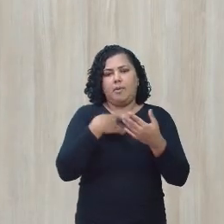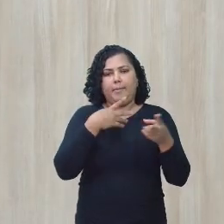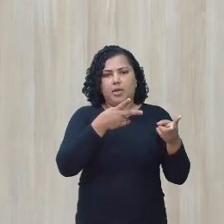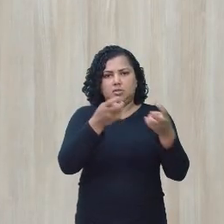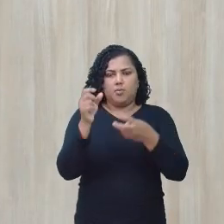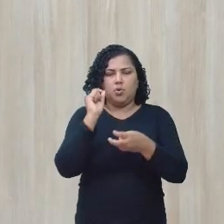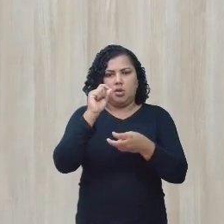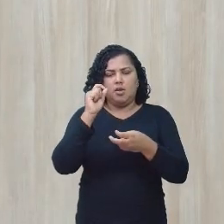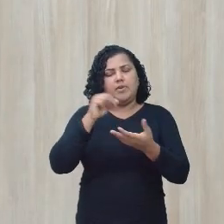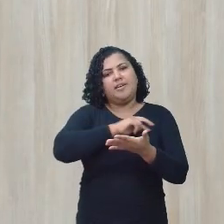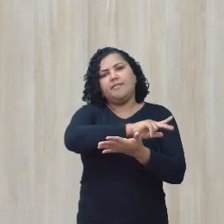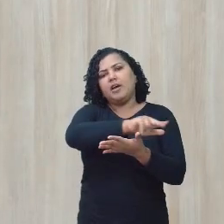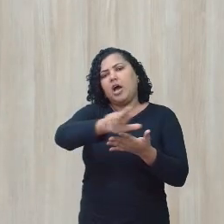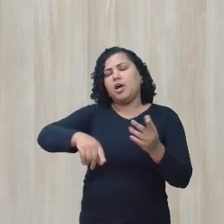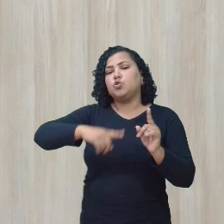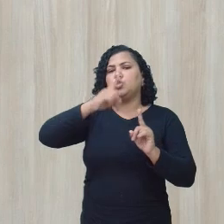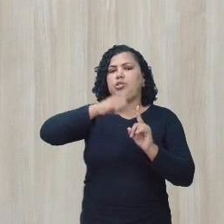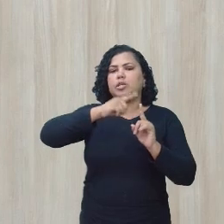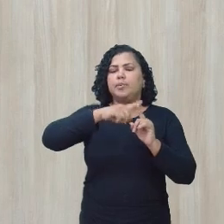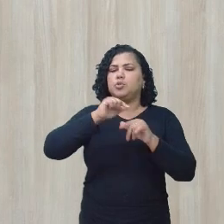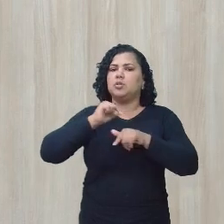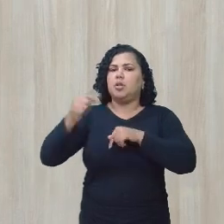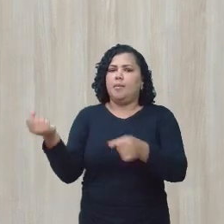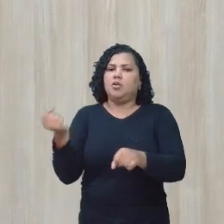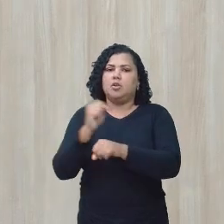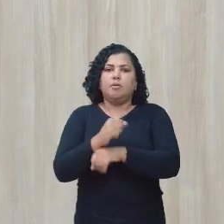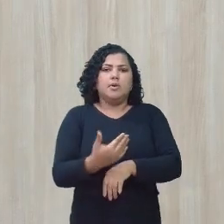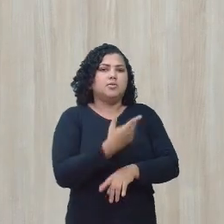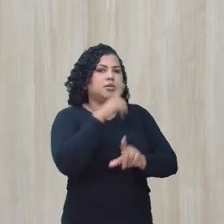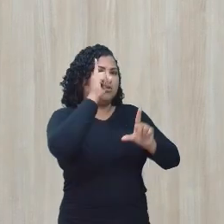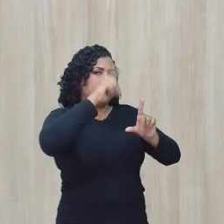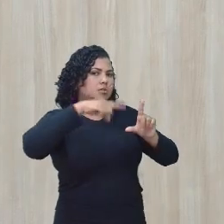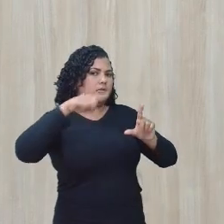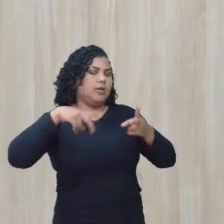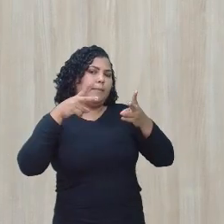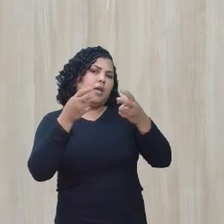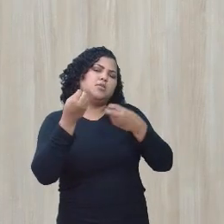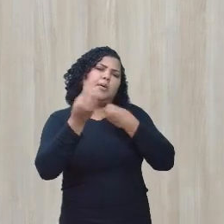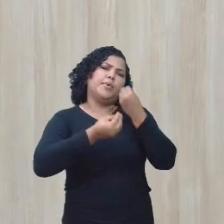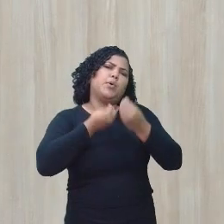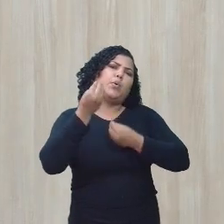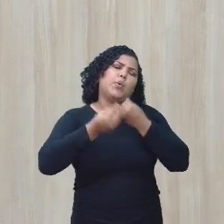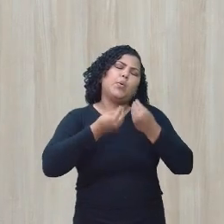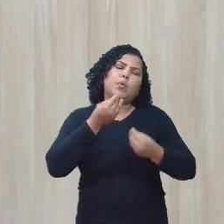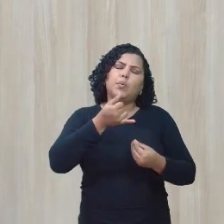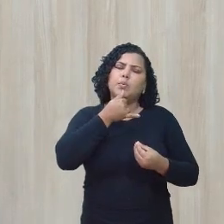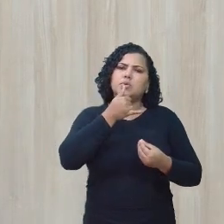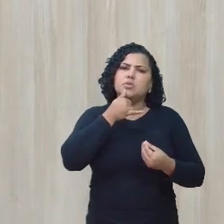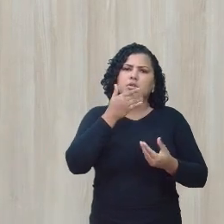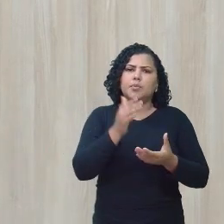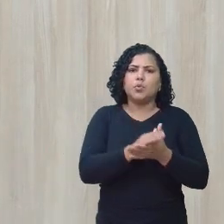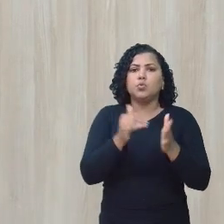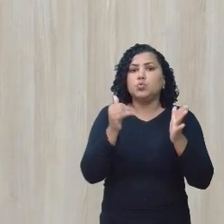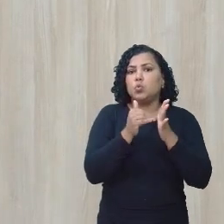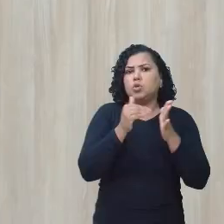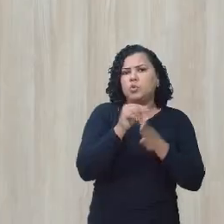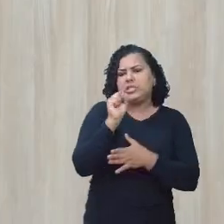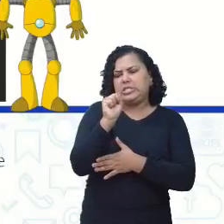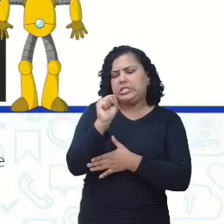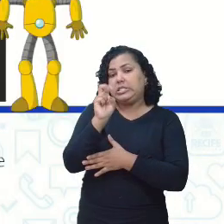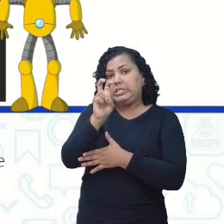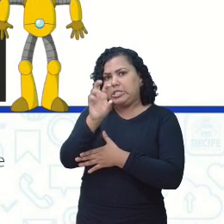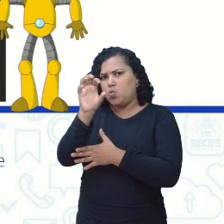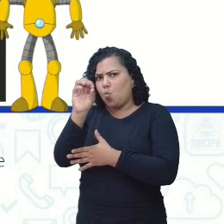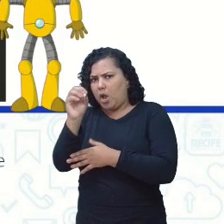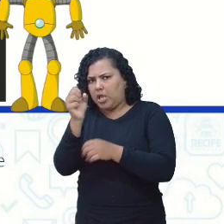de exploração desse trabalho escravizado, mas com esse gráfico aqui, a gente pode observar como nos últimos 50 anos,